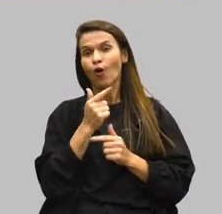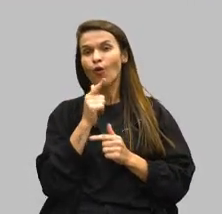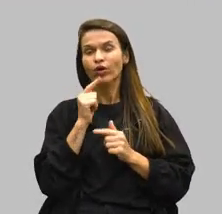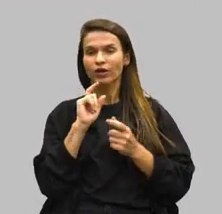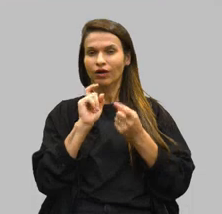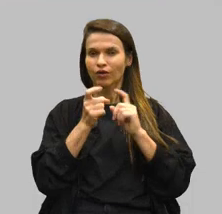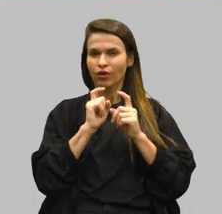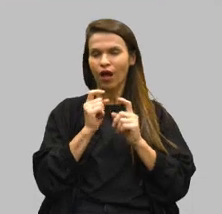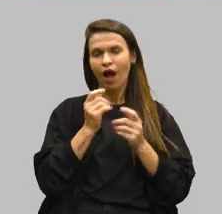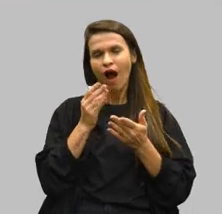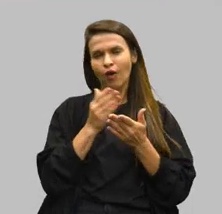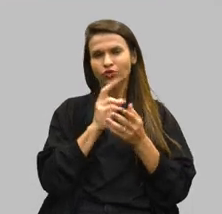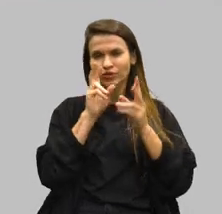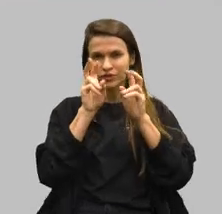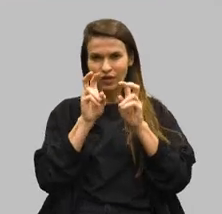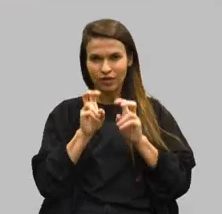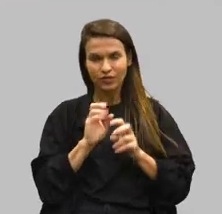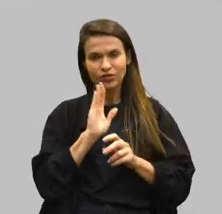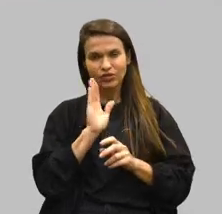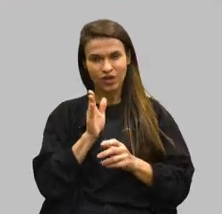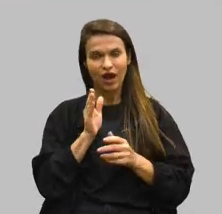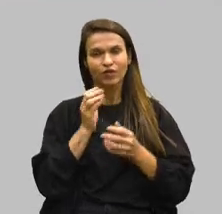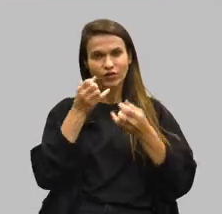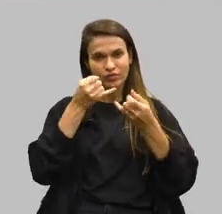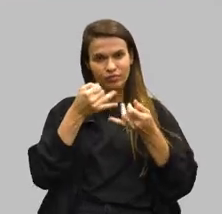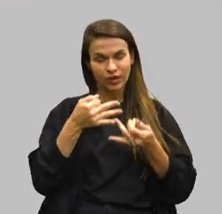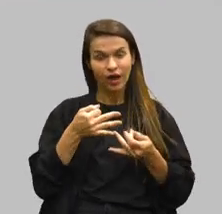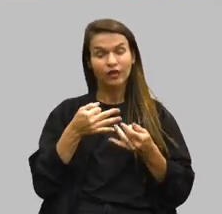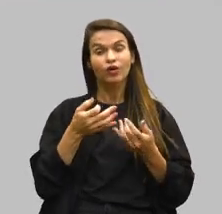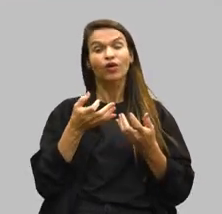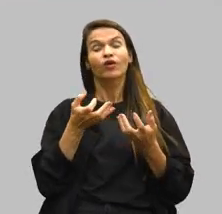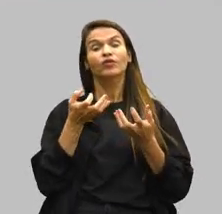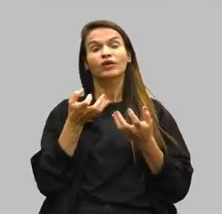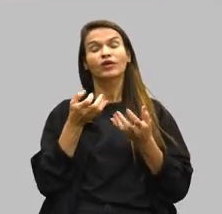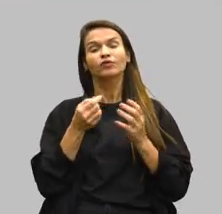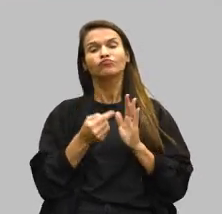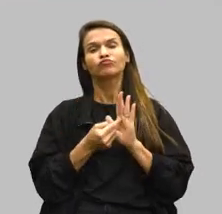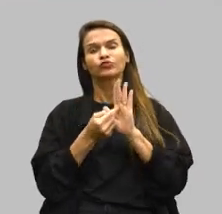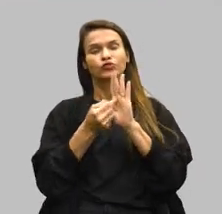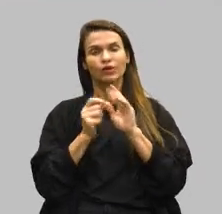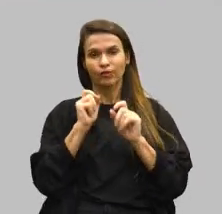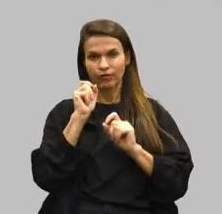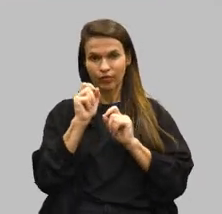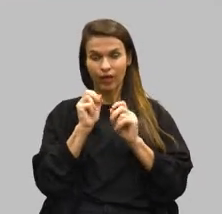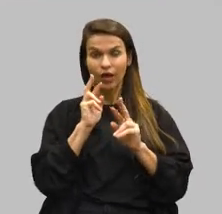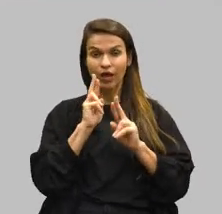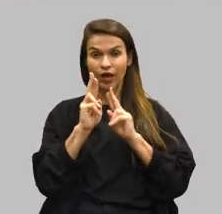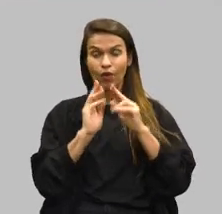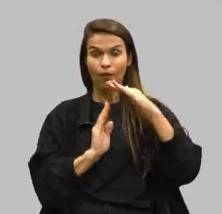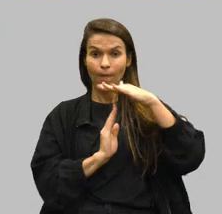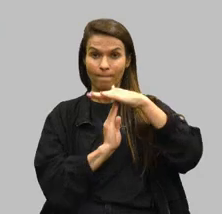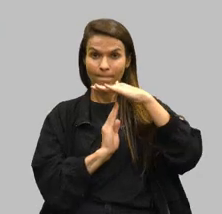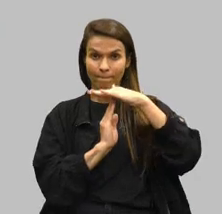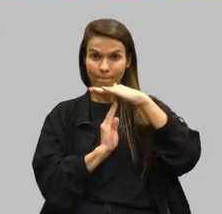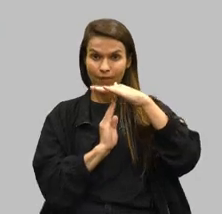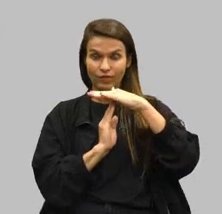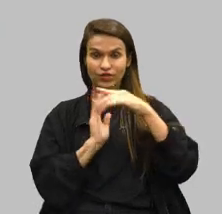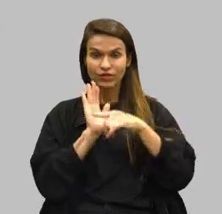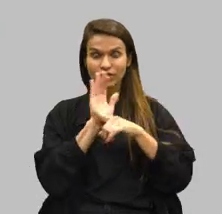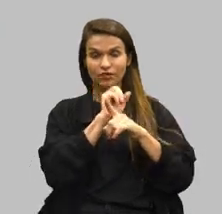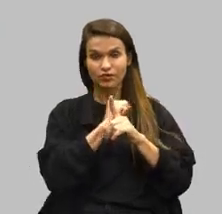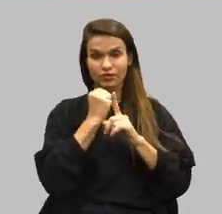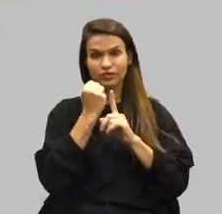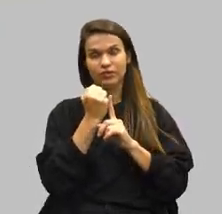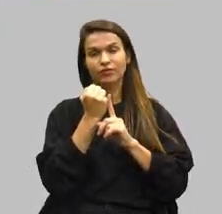temas já foram aqui também eh antecipados mas eu queria fazer um destaque e em relação ao piso de assistência social por